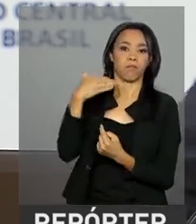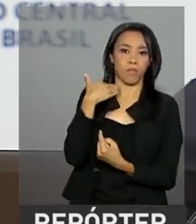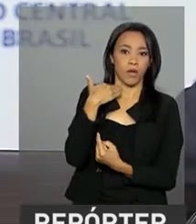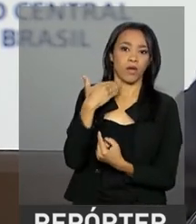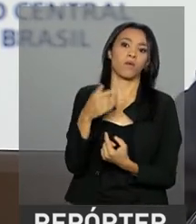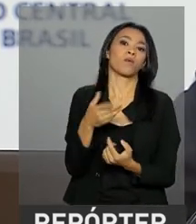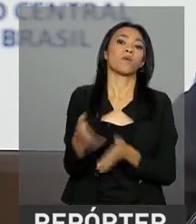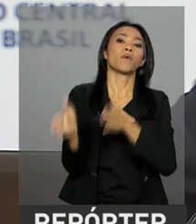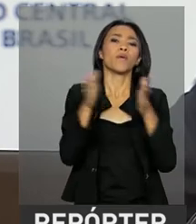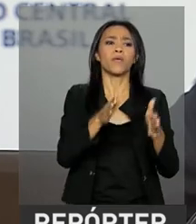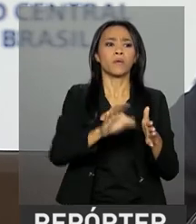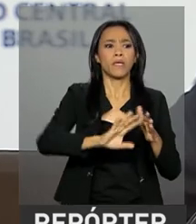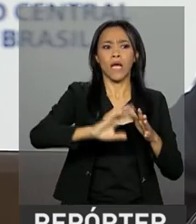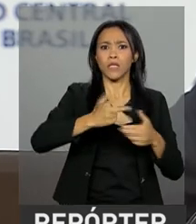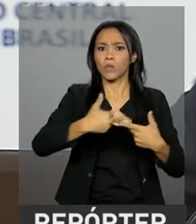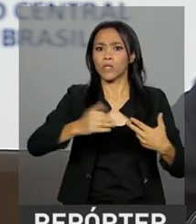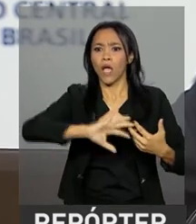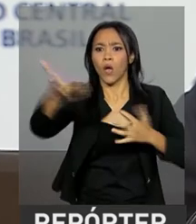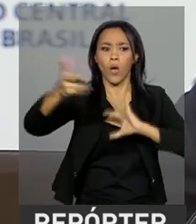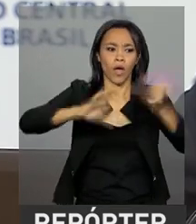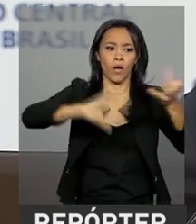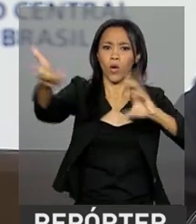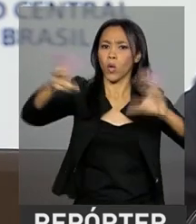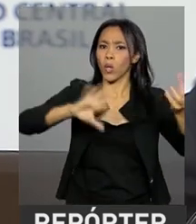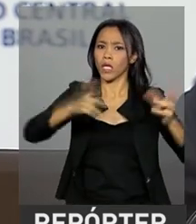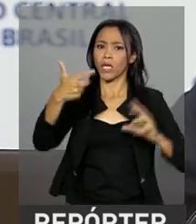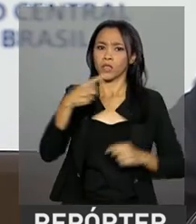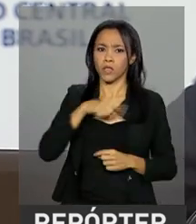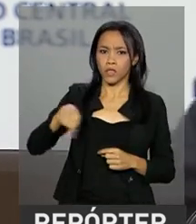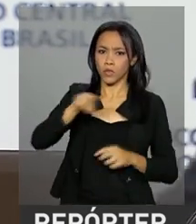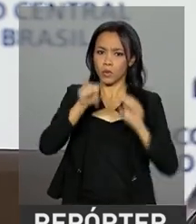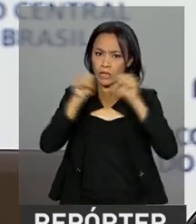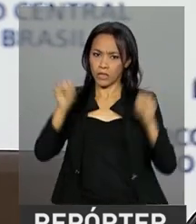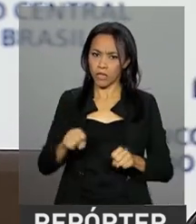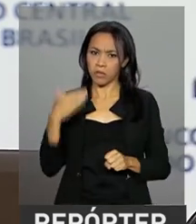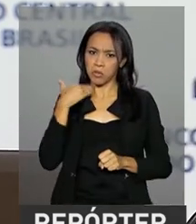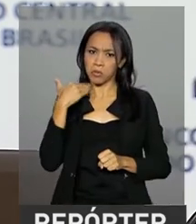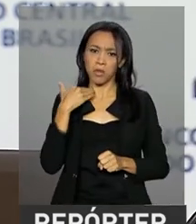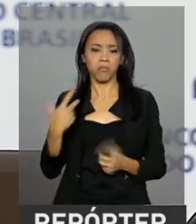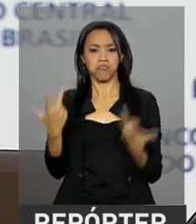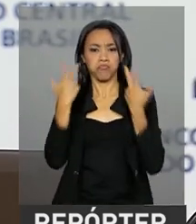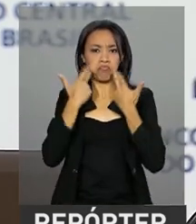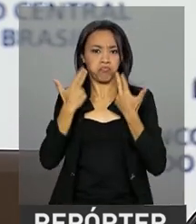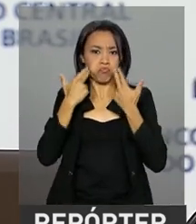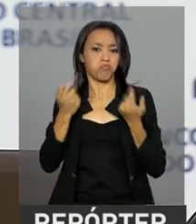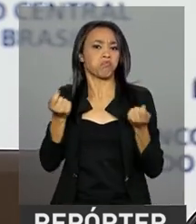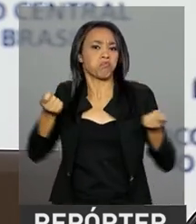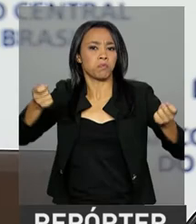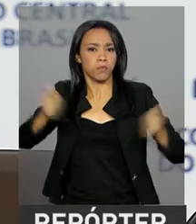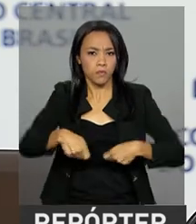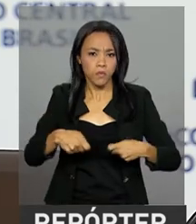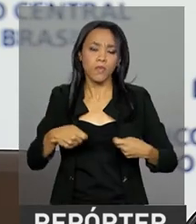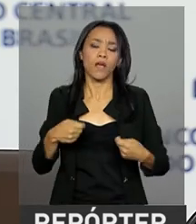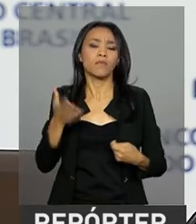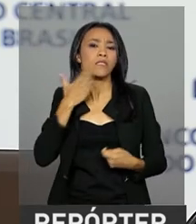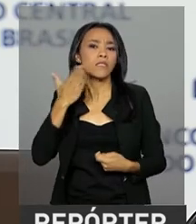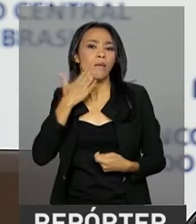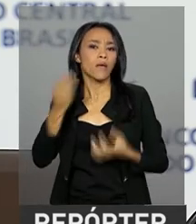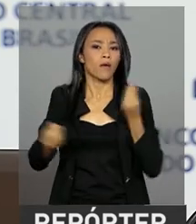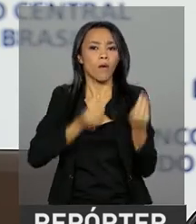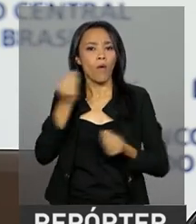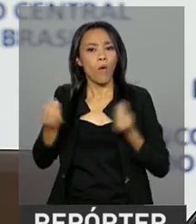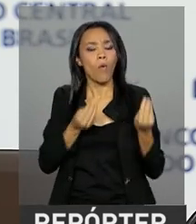mostram dificuldades do sistema para enfrentar situações